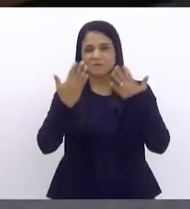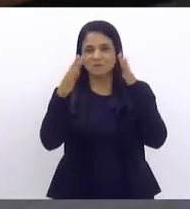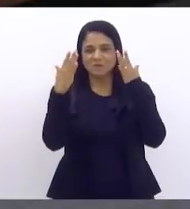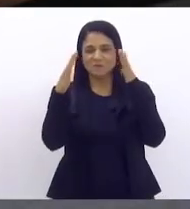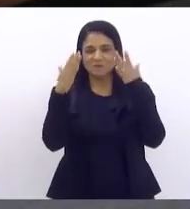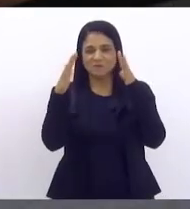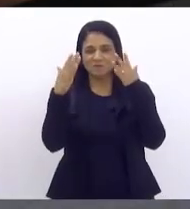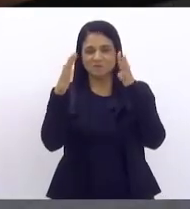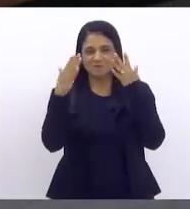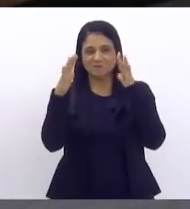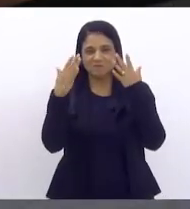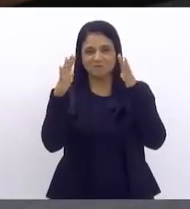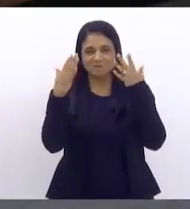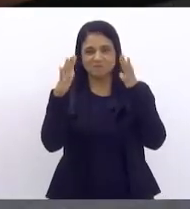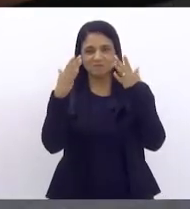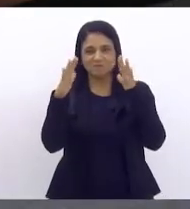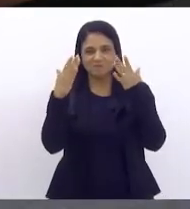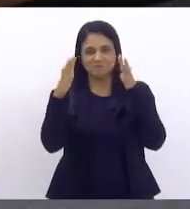que